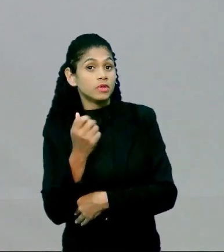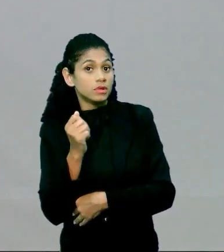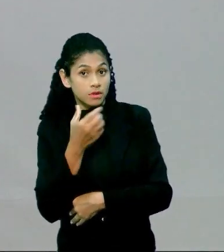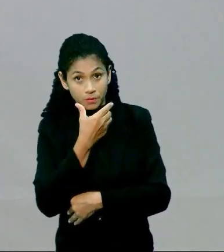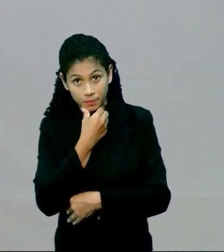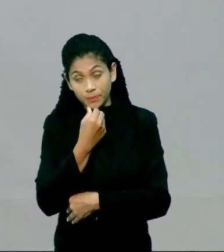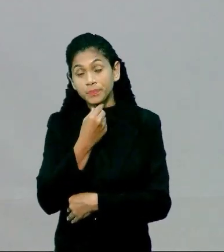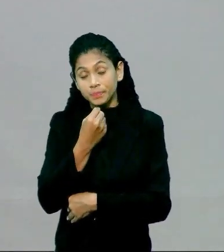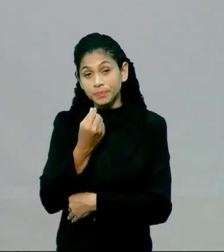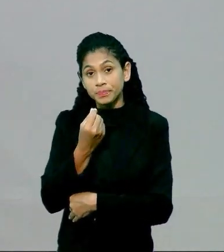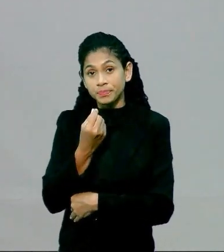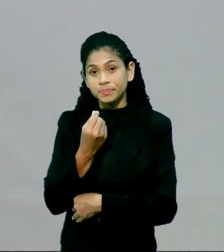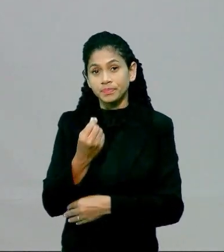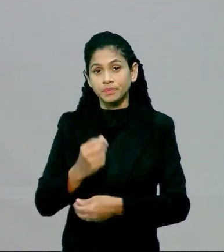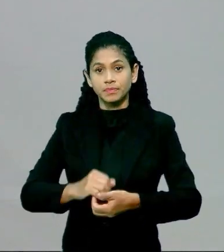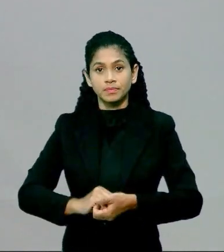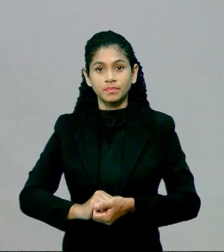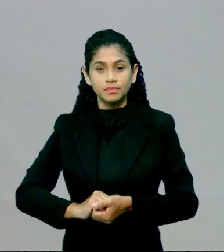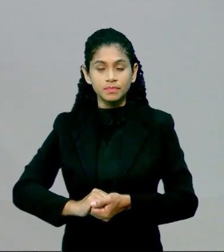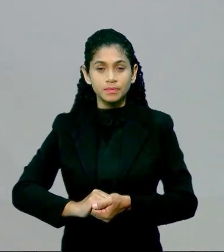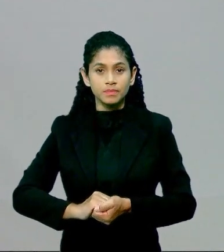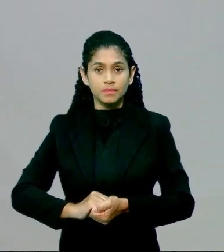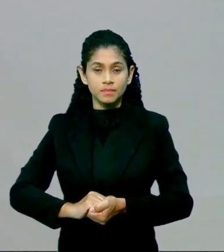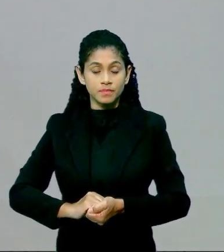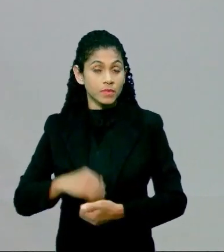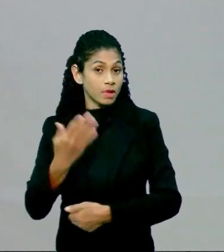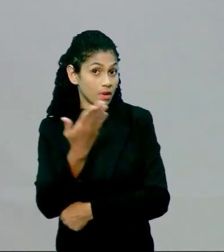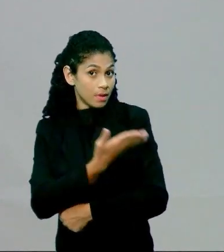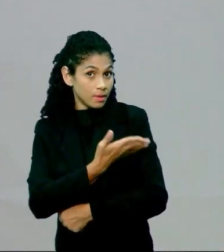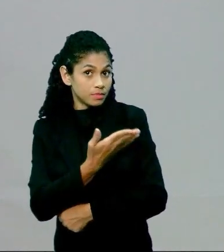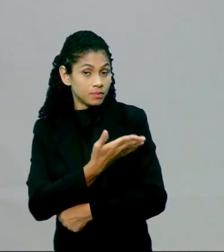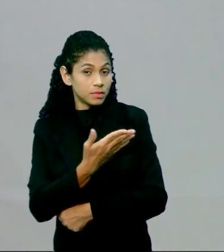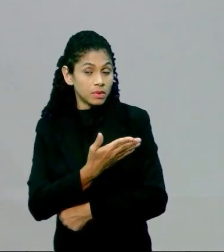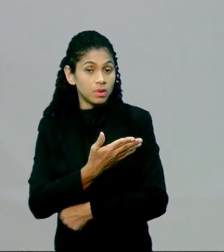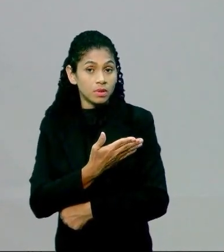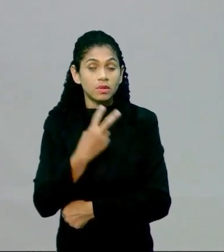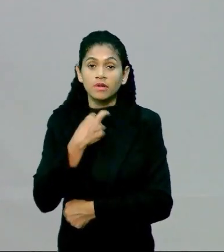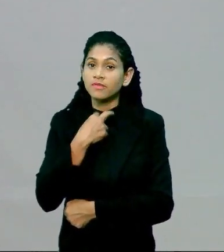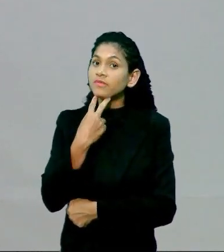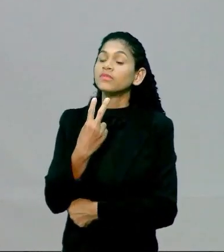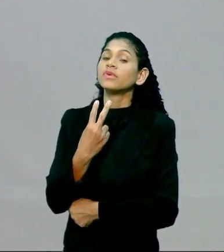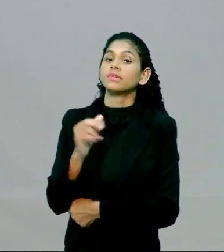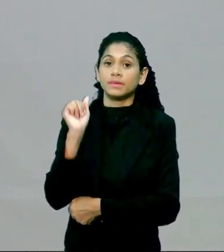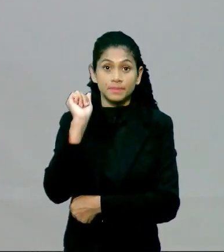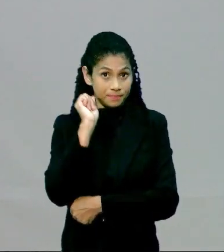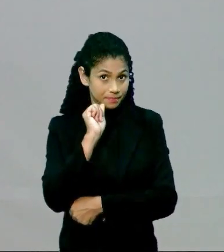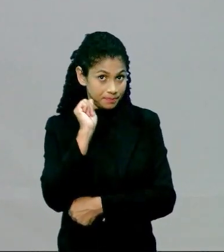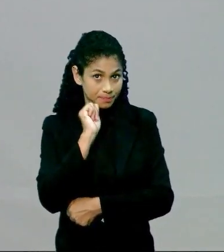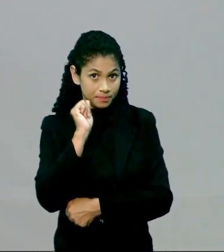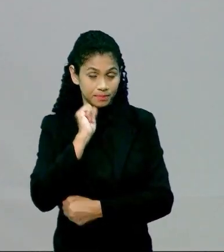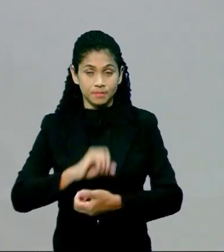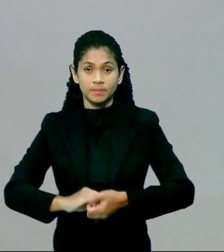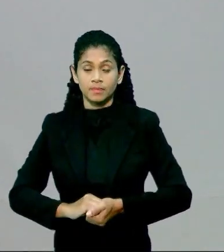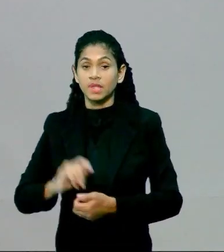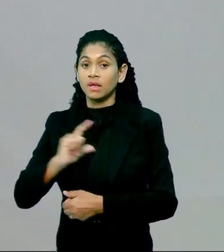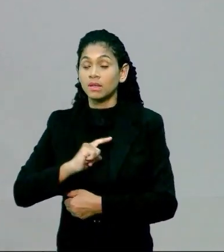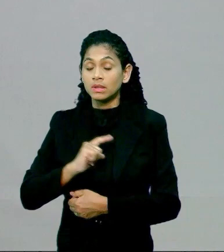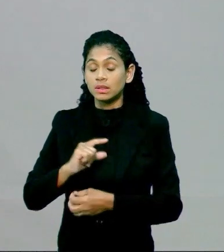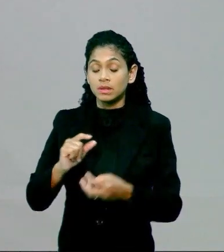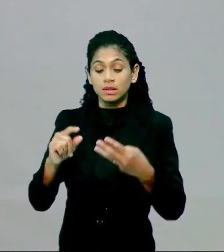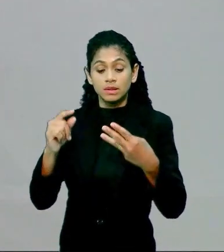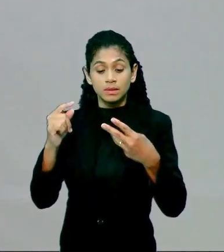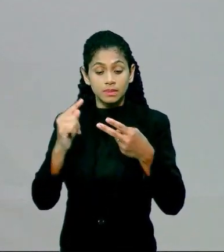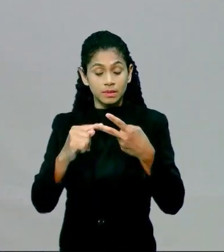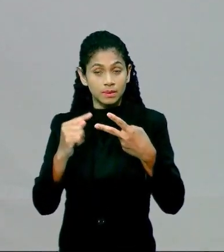lírico masculino e de amigo eu tenho um eu lírico feminino. E a gente tem ainda a satírica, que